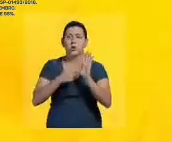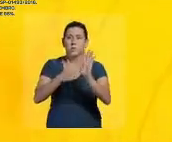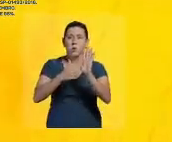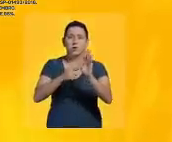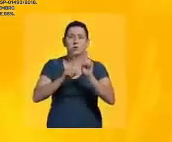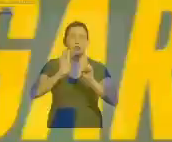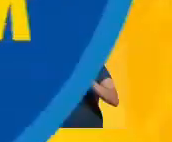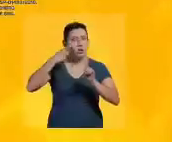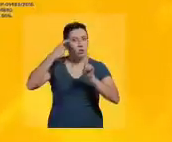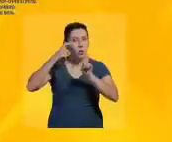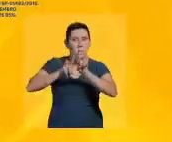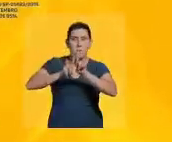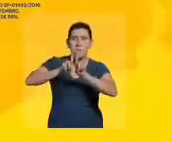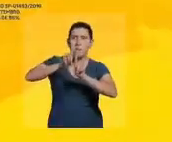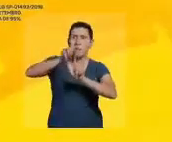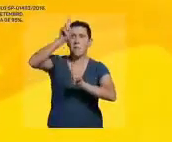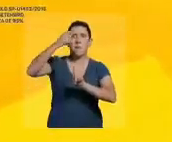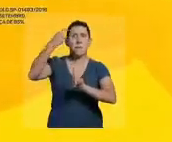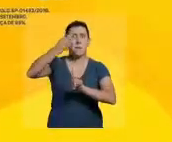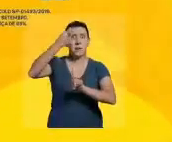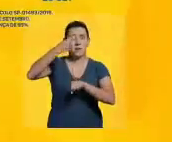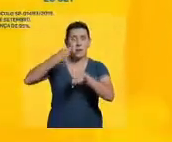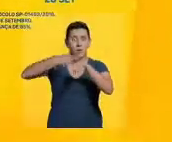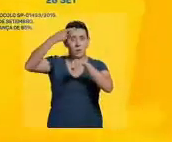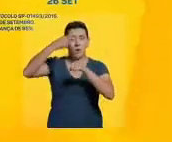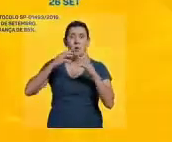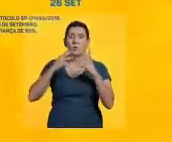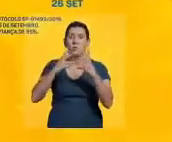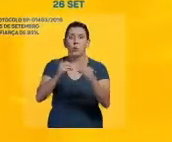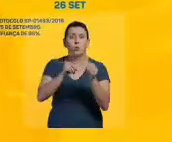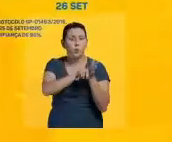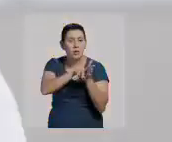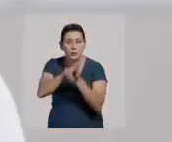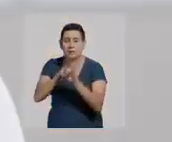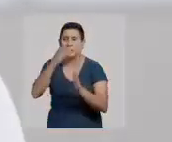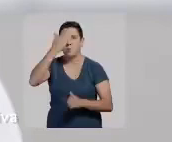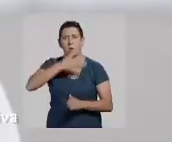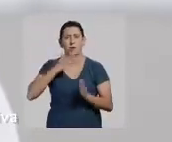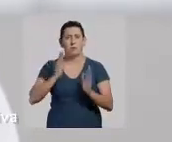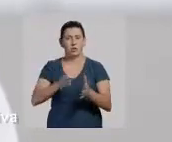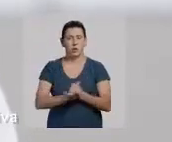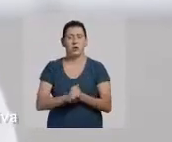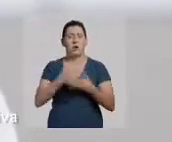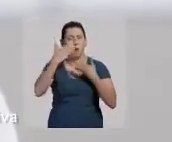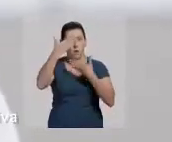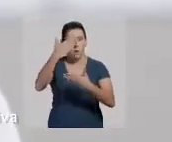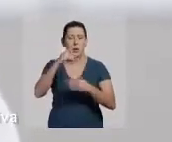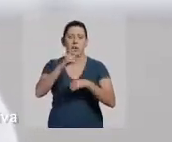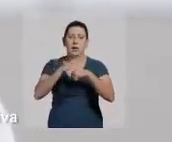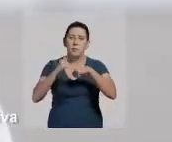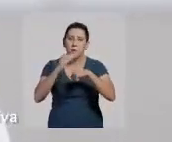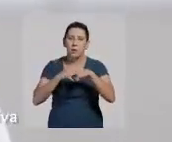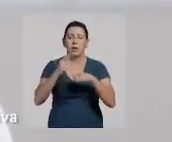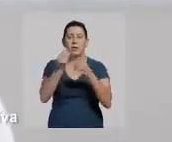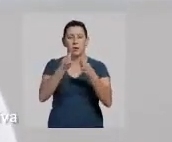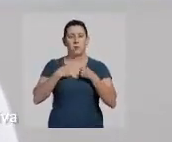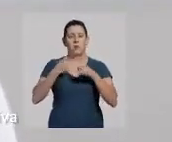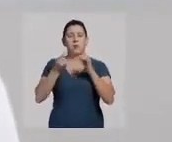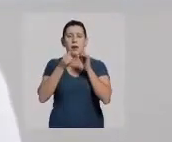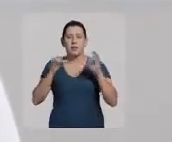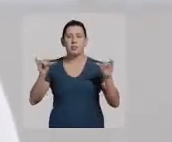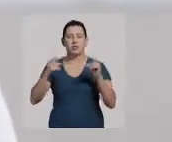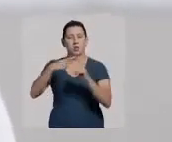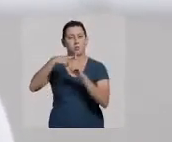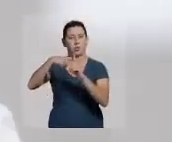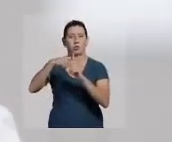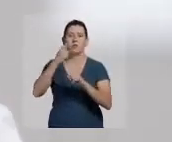crescer. E agora está em primeiro lugar em todas as pesquisas. Obrigado, São Paulo, pelo carinho e por essa energia positiva que